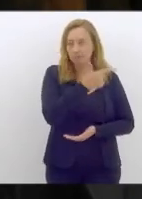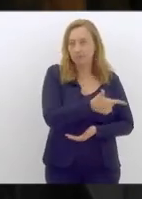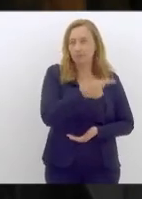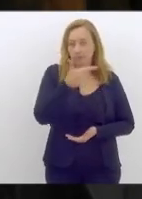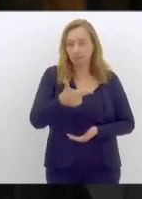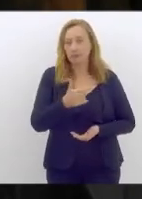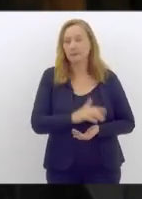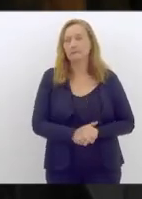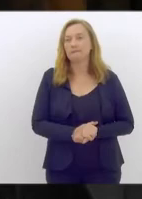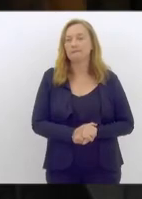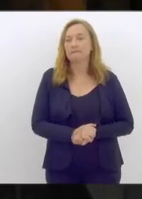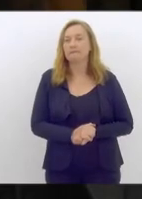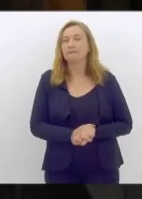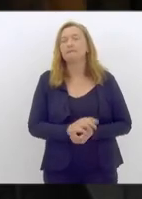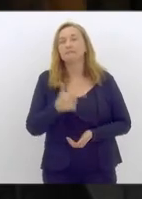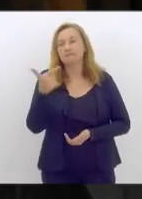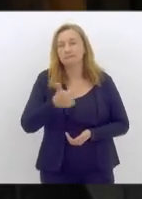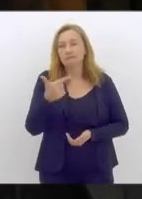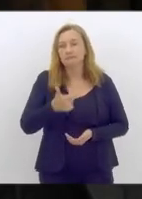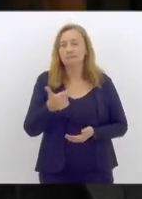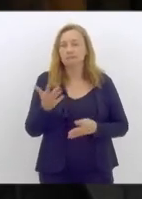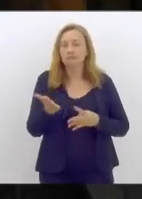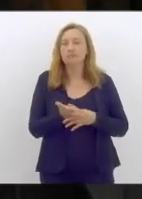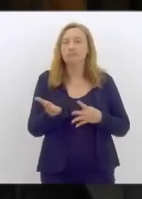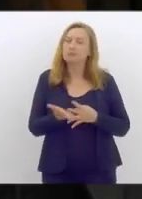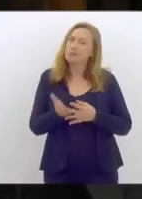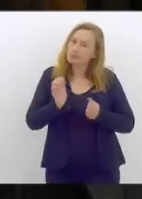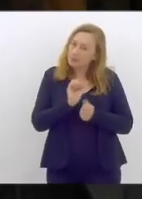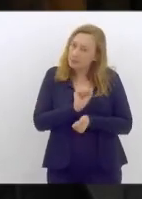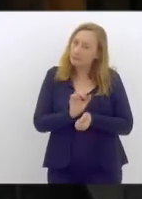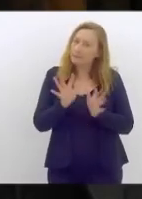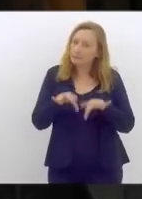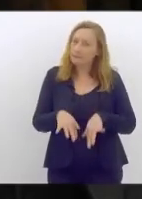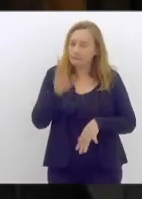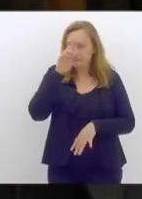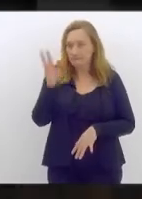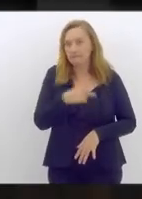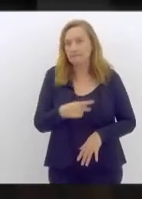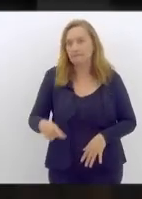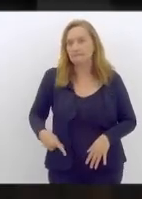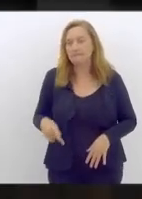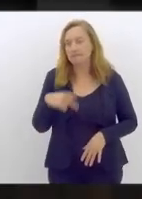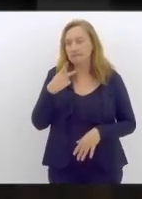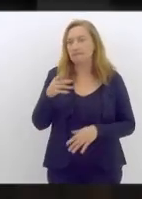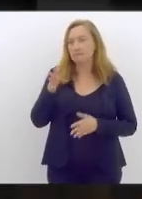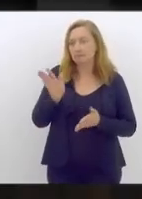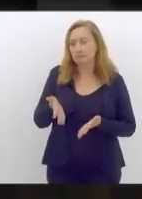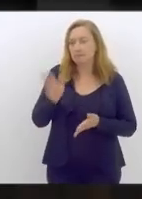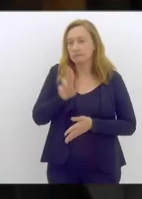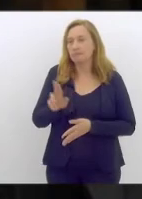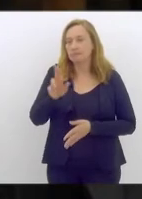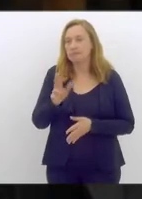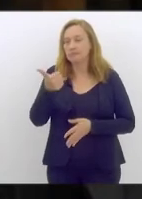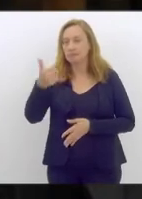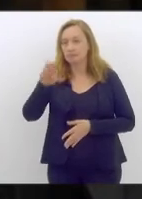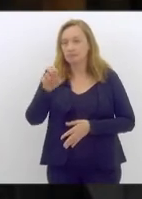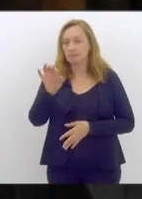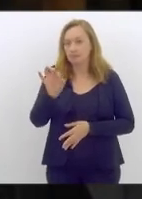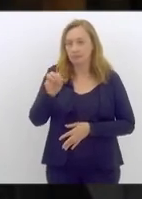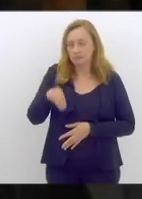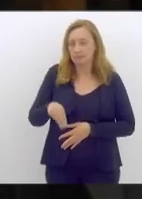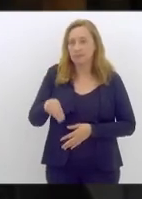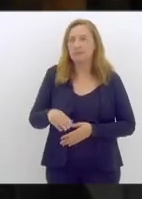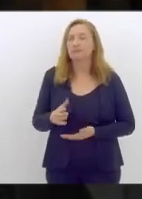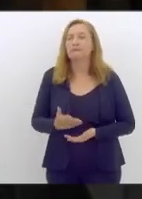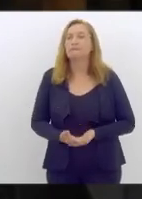22 a segunda parcela eu vou concluir só queria dizer que seja utilizou 15 minutos e